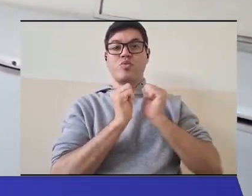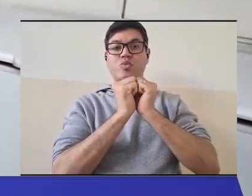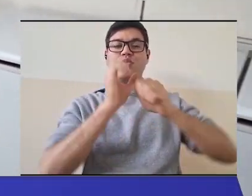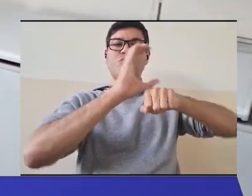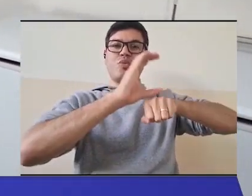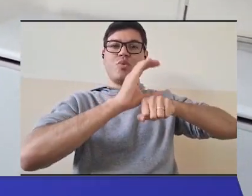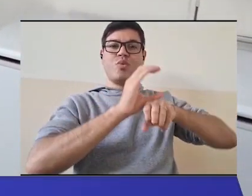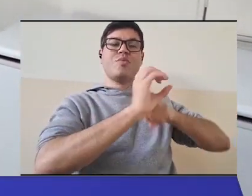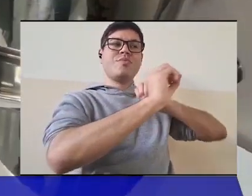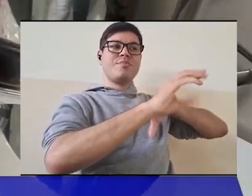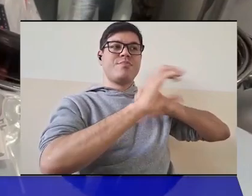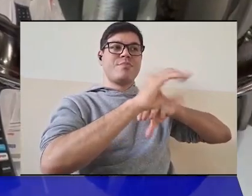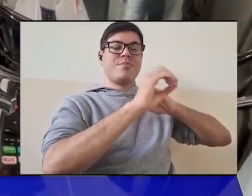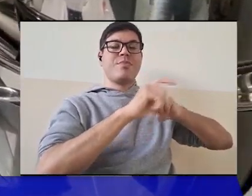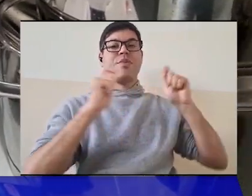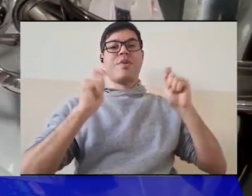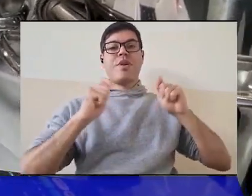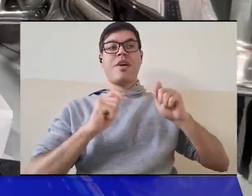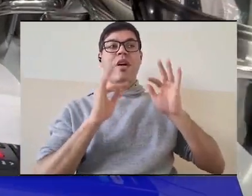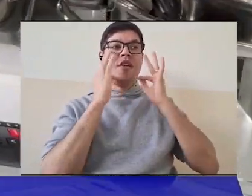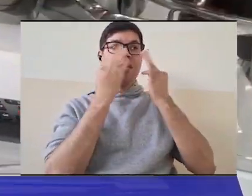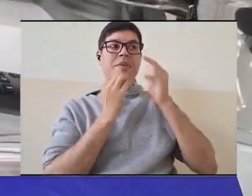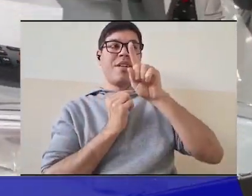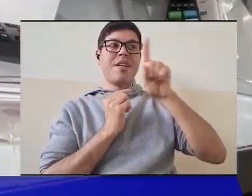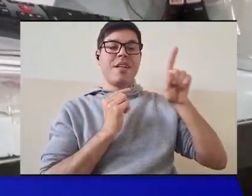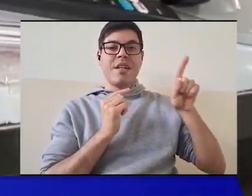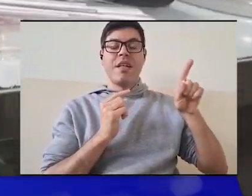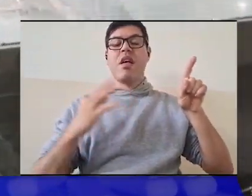esse curso, né, para poder ter possibilidade da